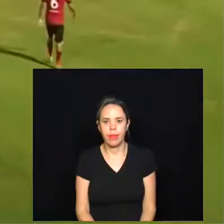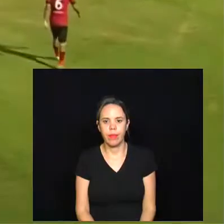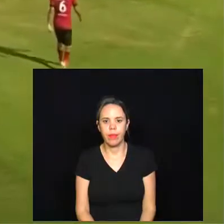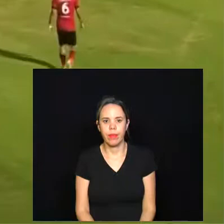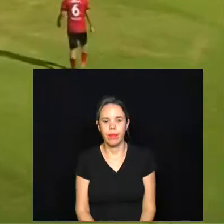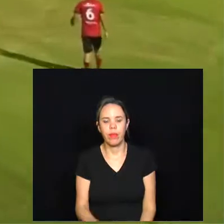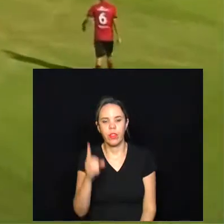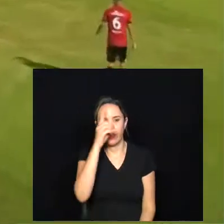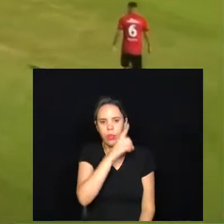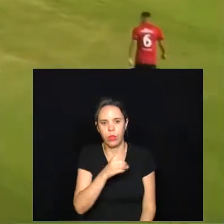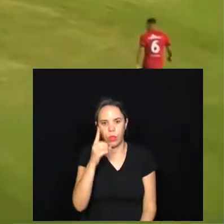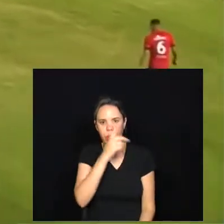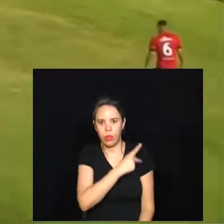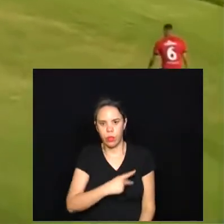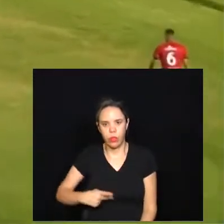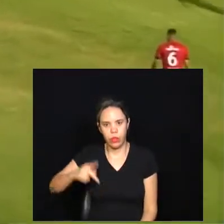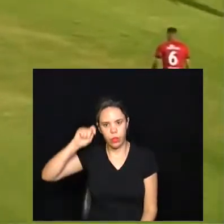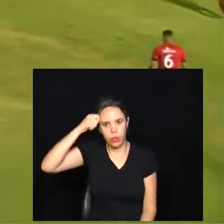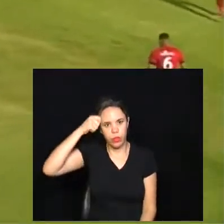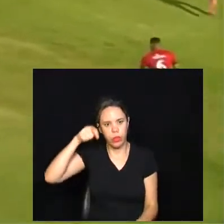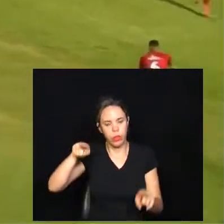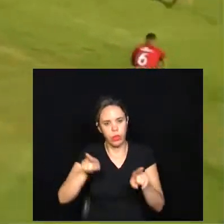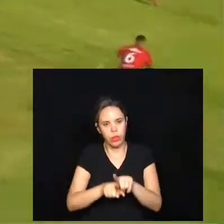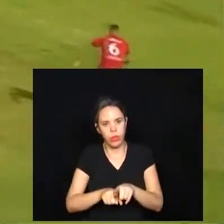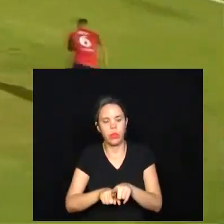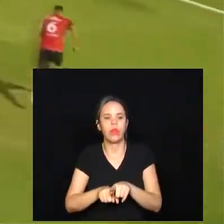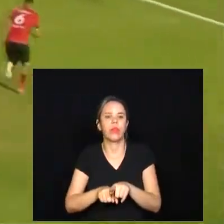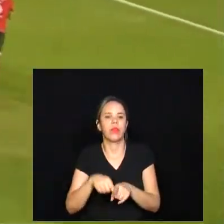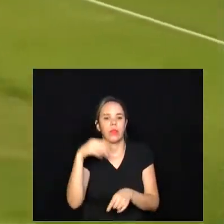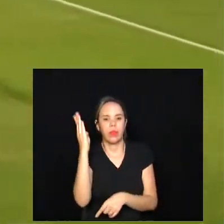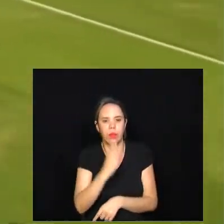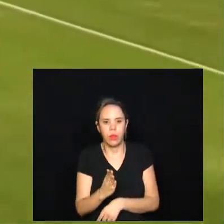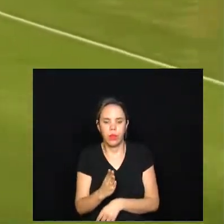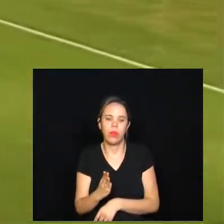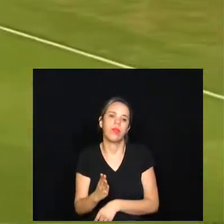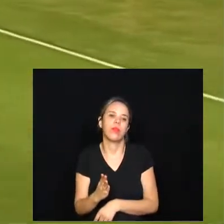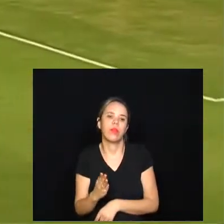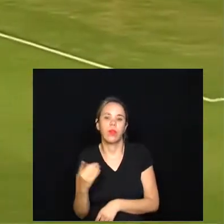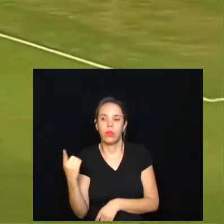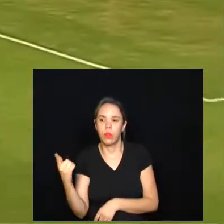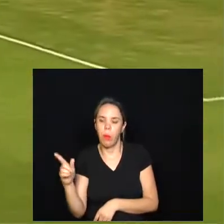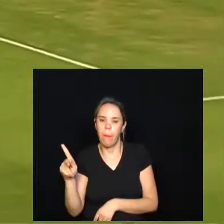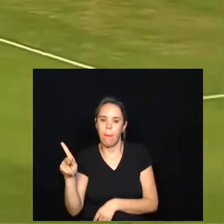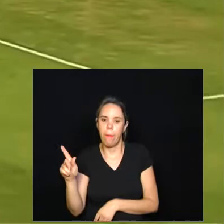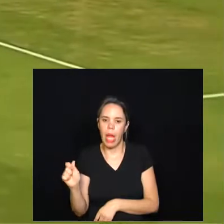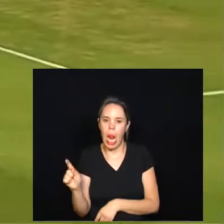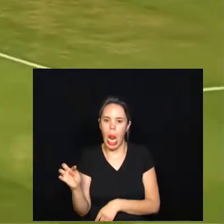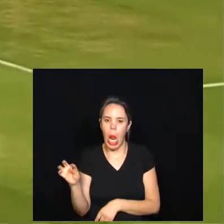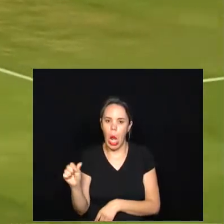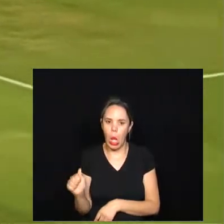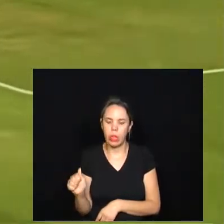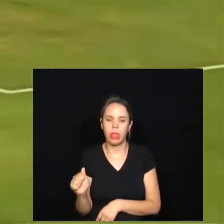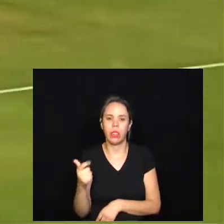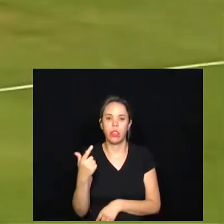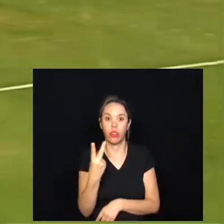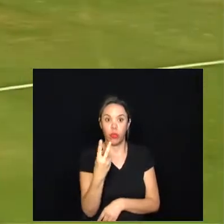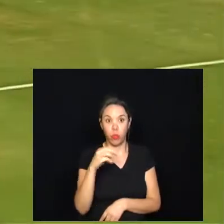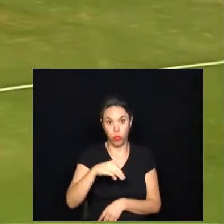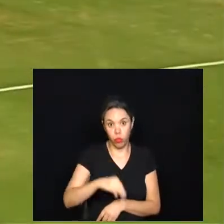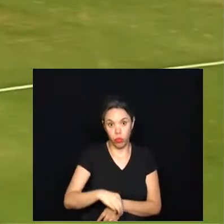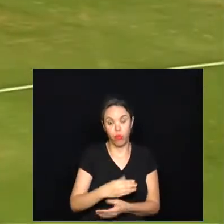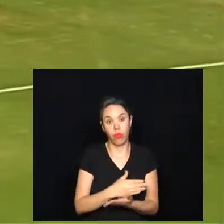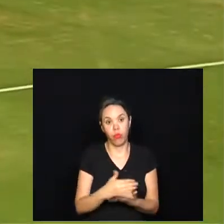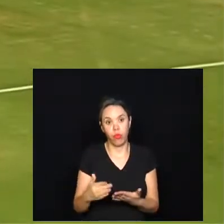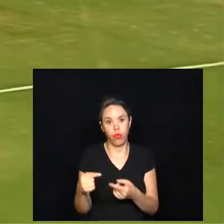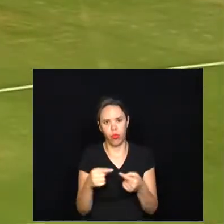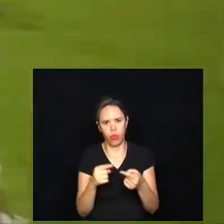No domingo, a Ponte Preta recebeu o Lanterna Brasil de Pelotas e começou a pressão. Aos 2 minutos, Fecim roubou